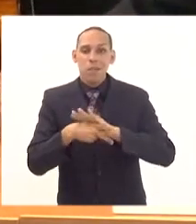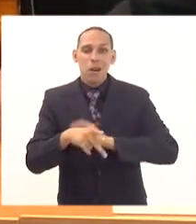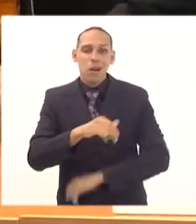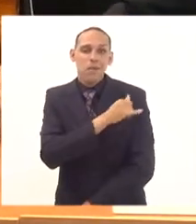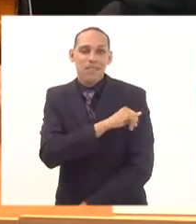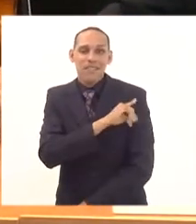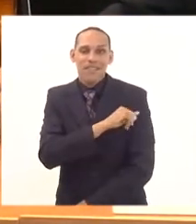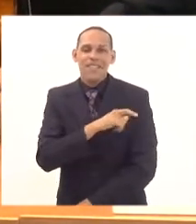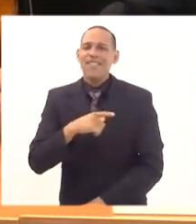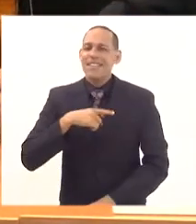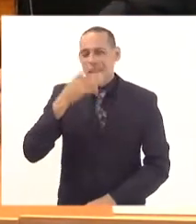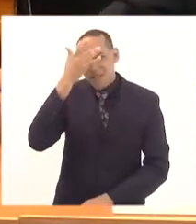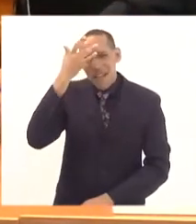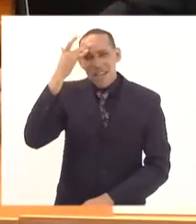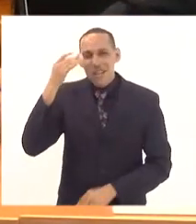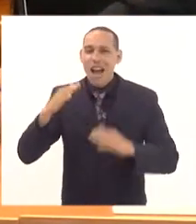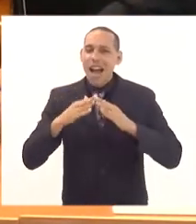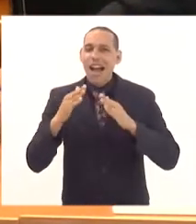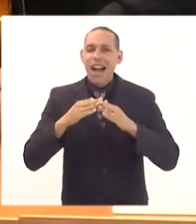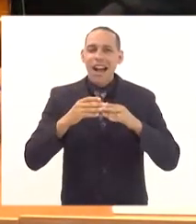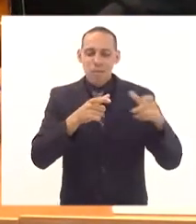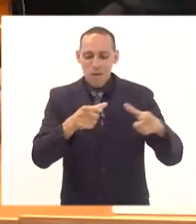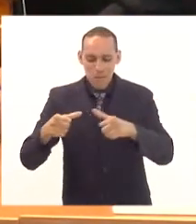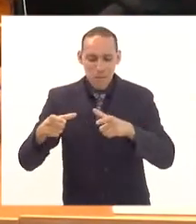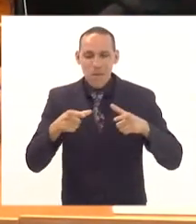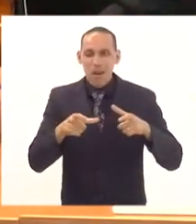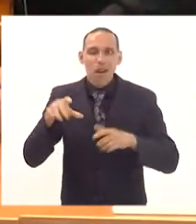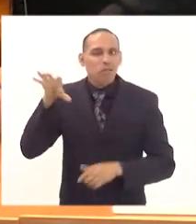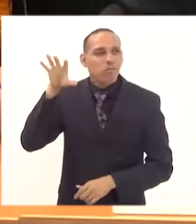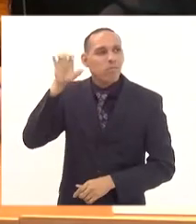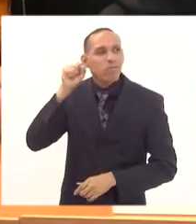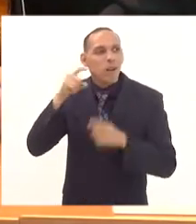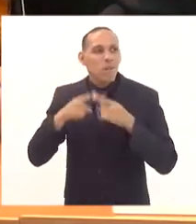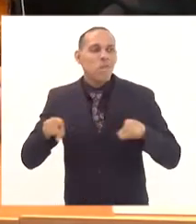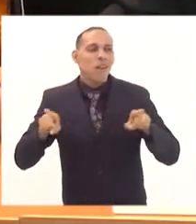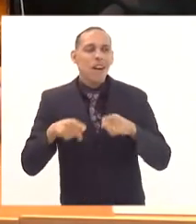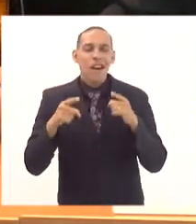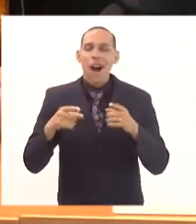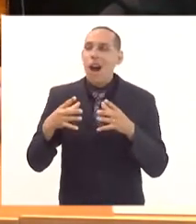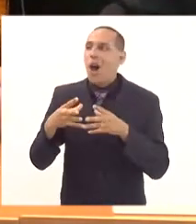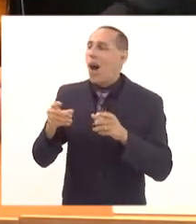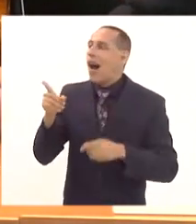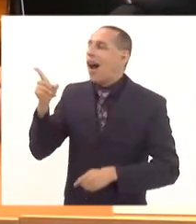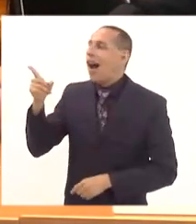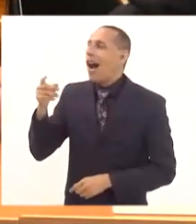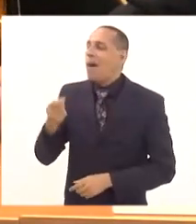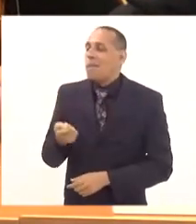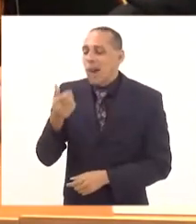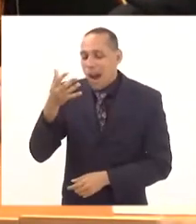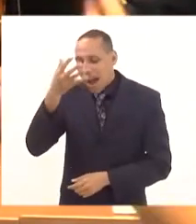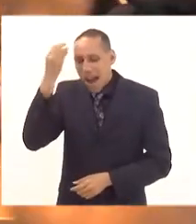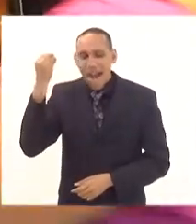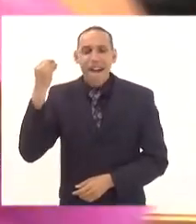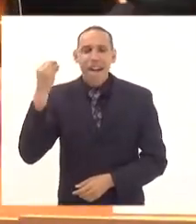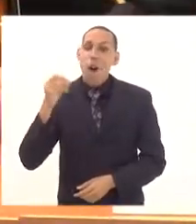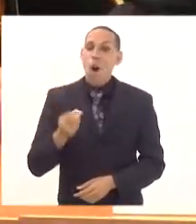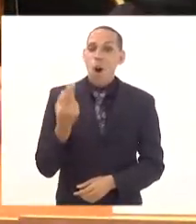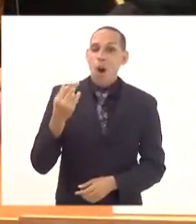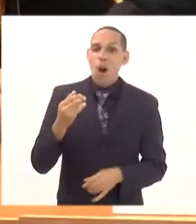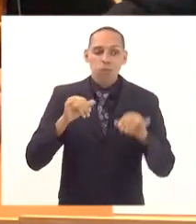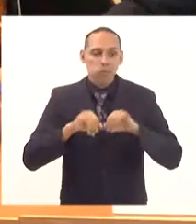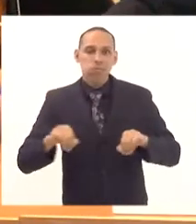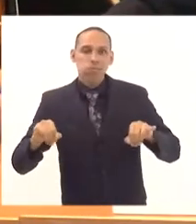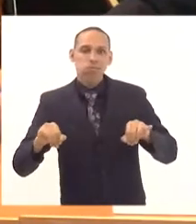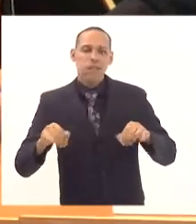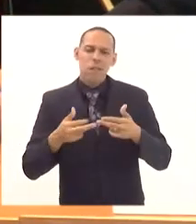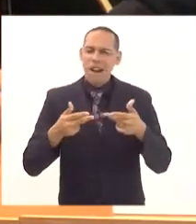alguém na cozinha na sala ou no quintal Ouvindo uma música meio esquecida um depoimento um depoimento uma notícia e